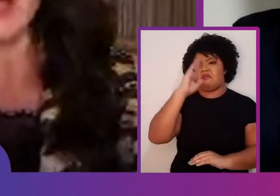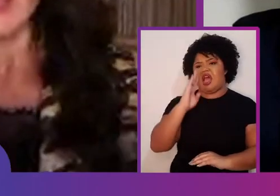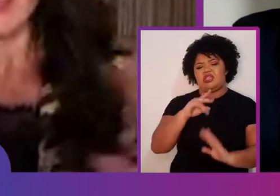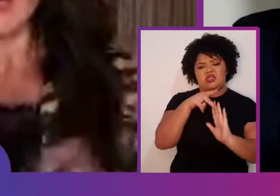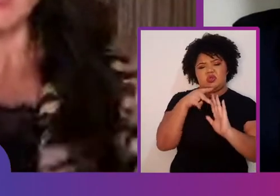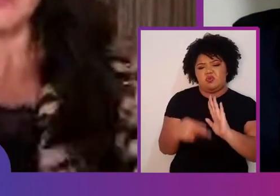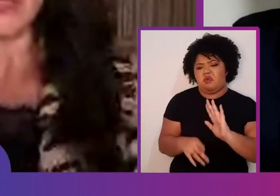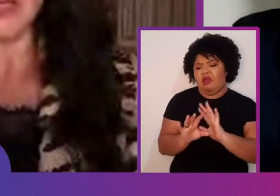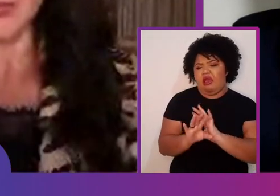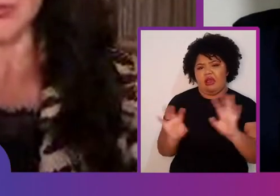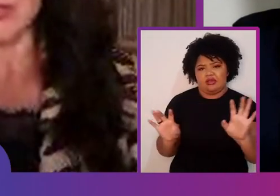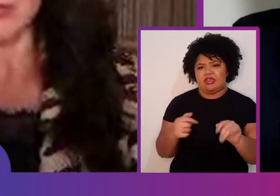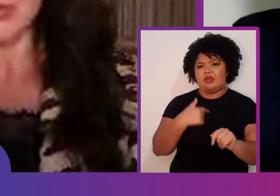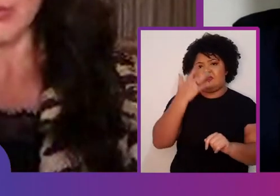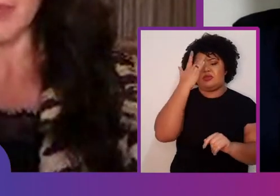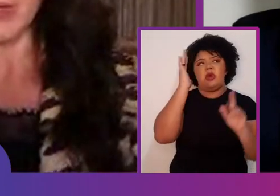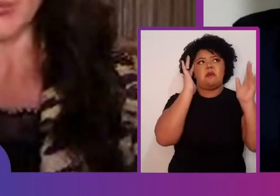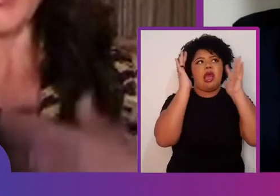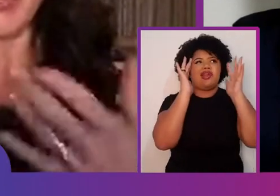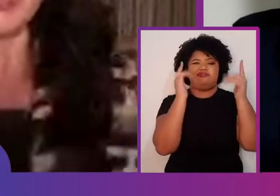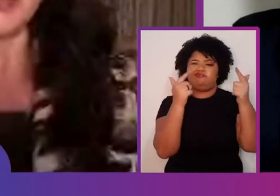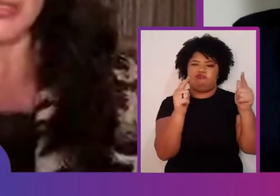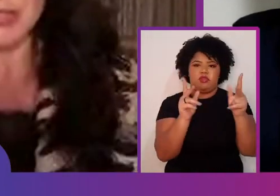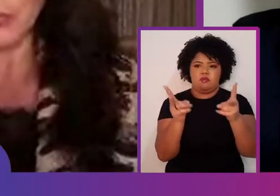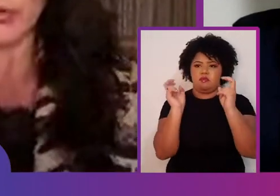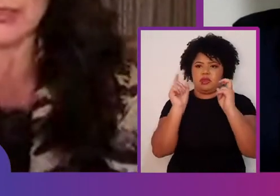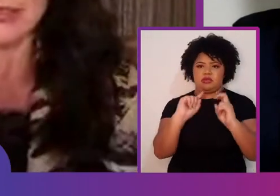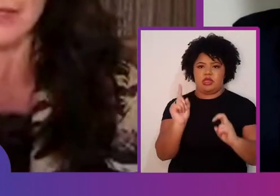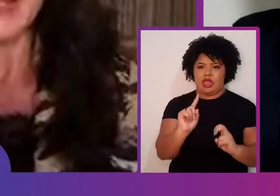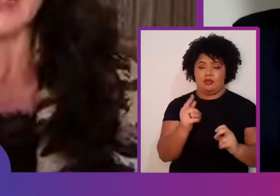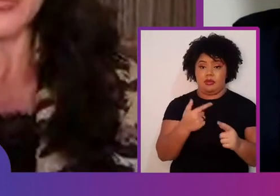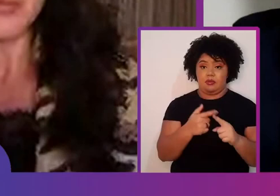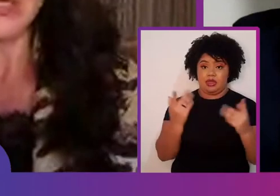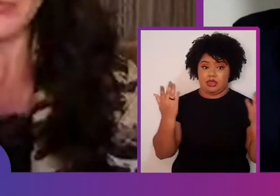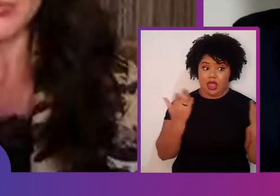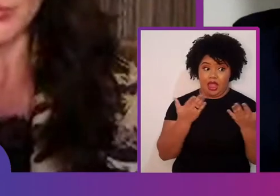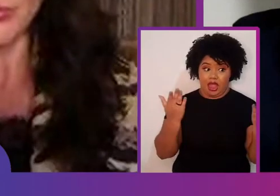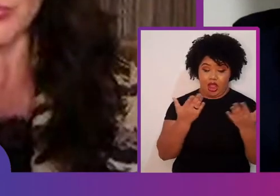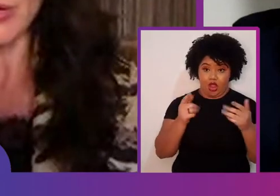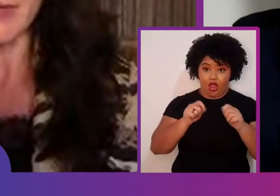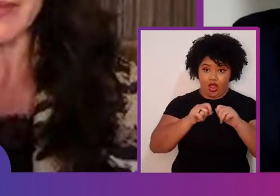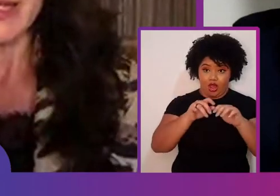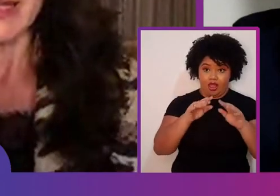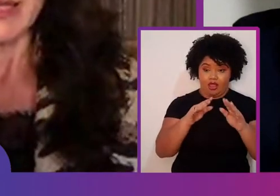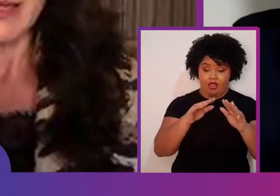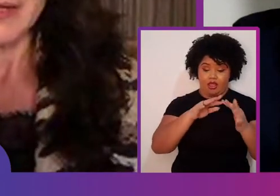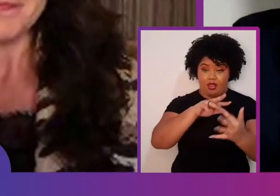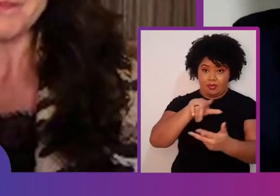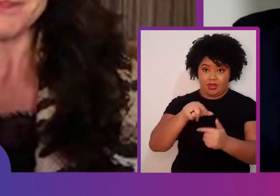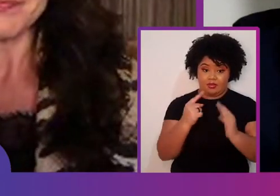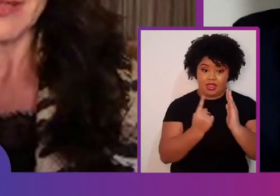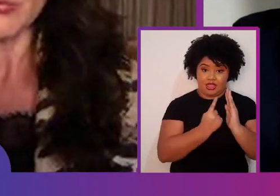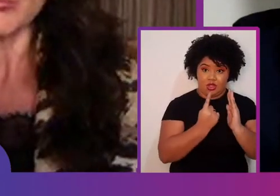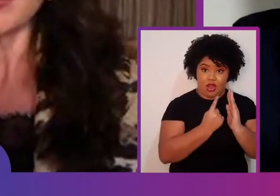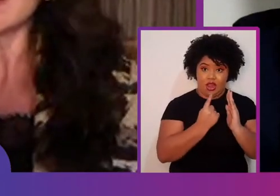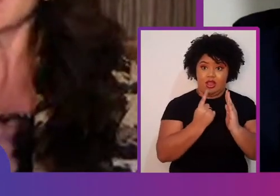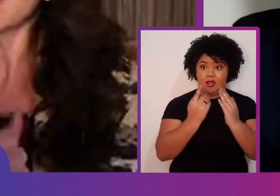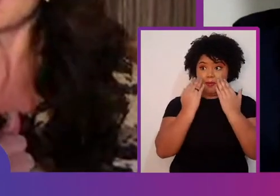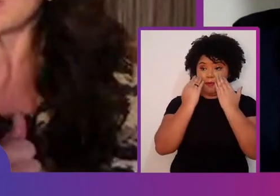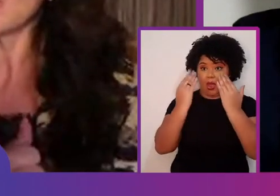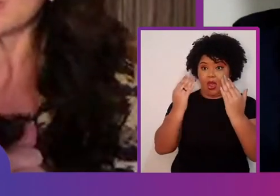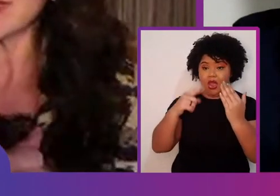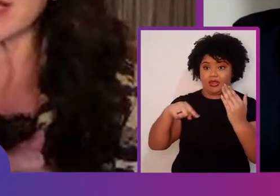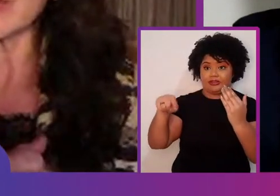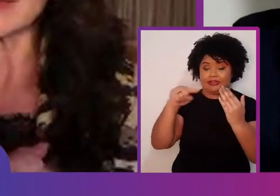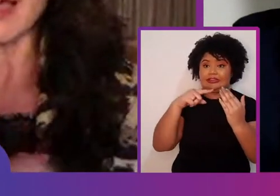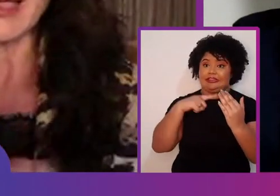para pensar. Agora que você está numa situação de isolamento, com verdades expostas de uma maneira muito crua, eu não sei se